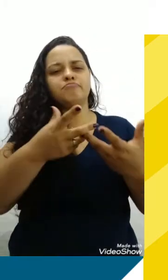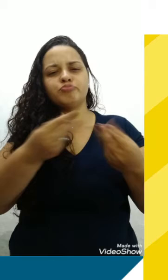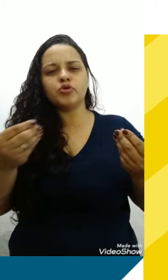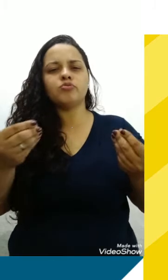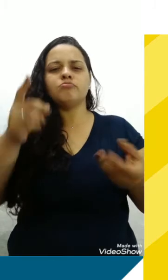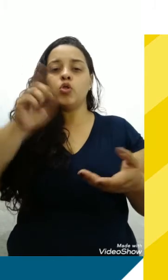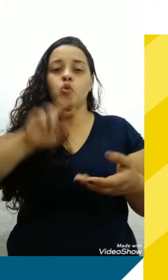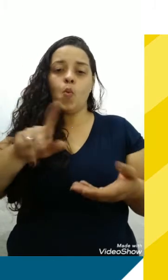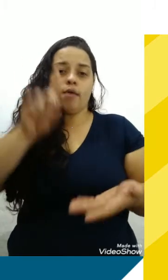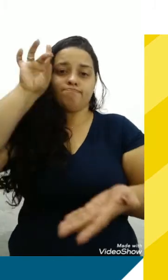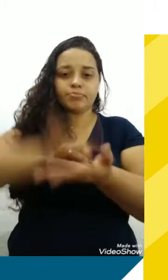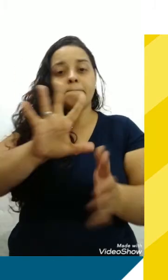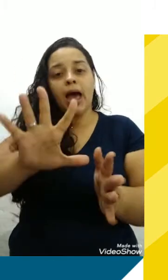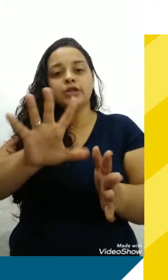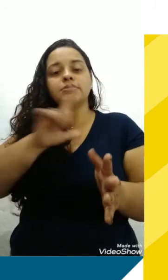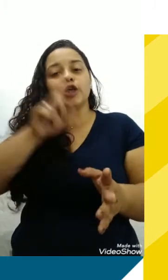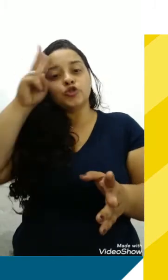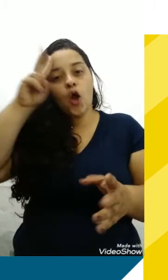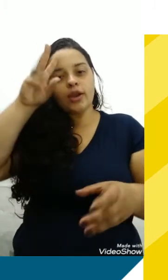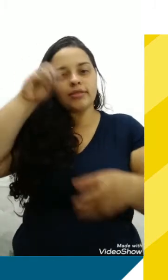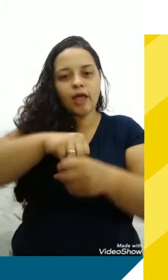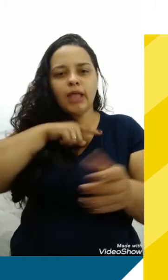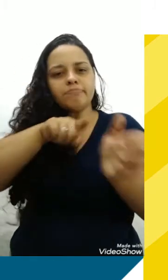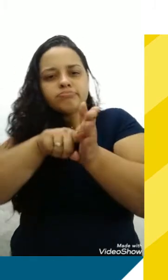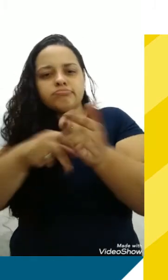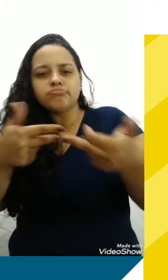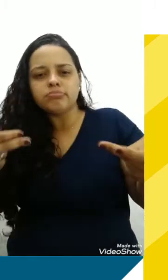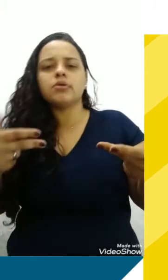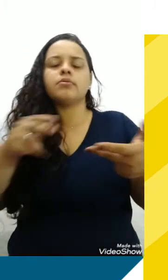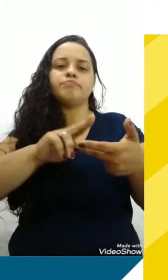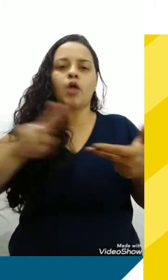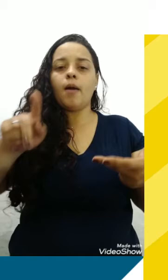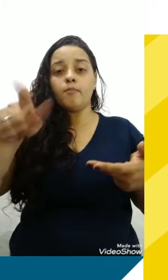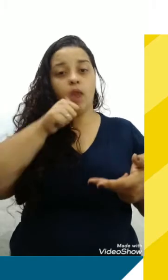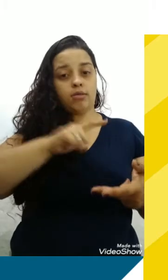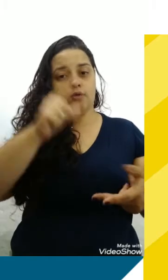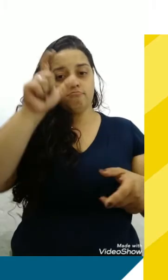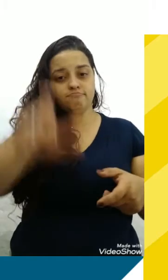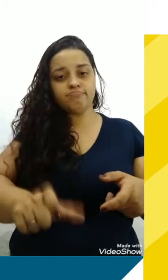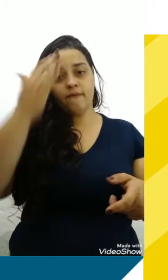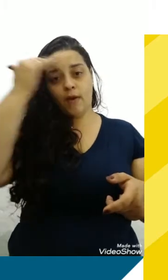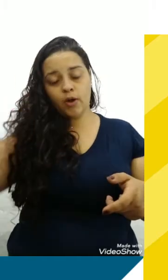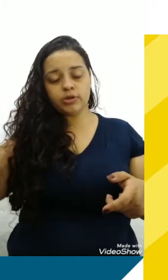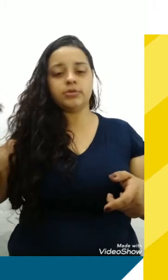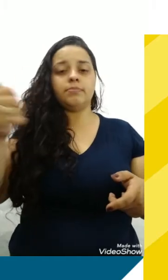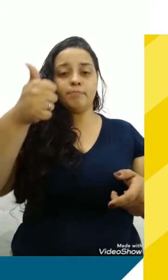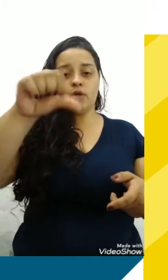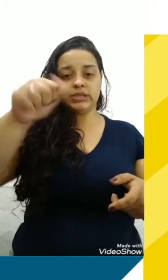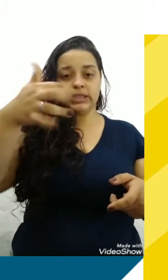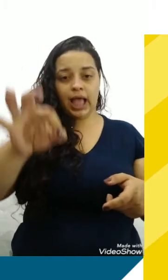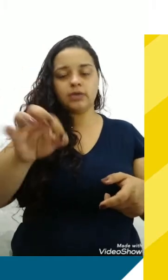vasta pesquisa histórica por parte da autora. A personagem principal do livro se chama Querinde. Ela nasceu em 1810, em